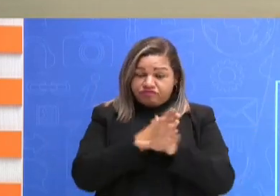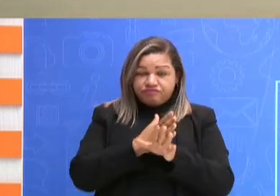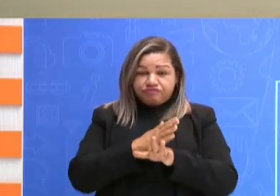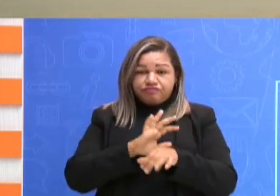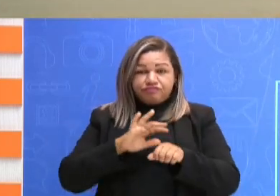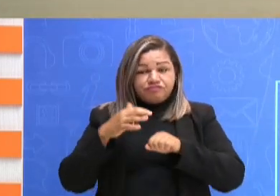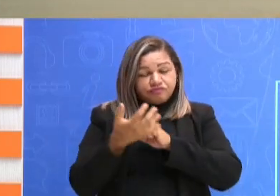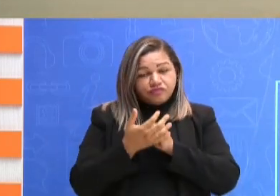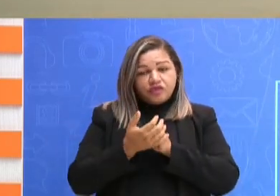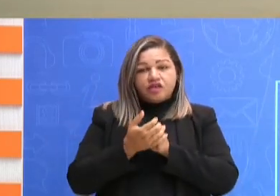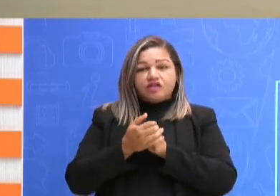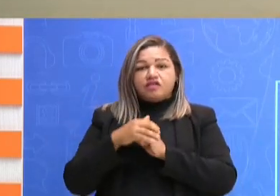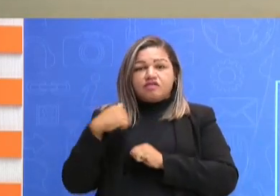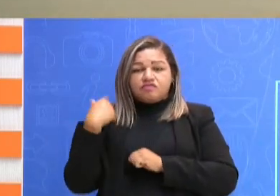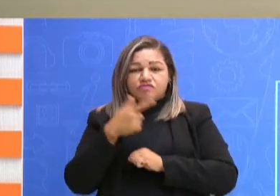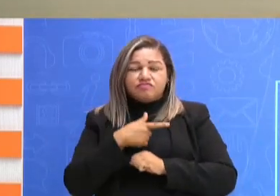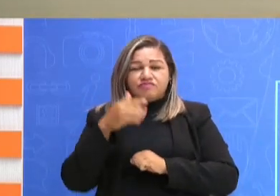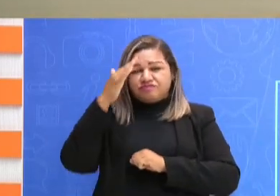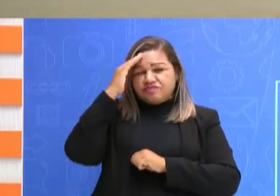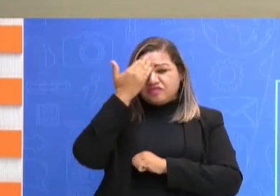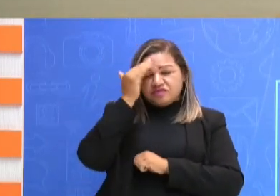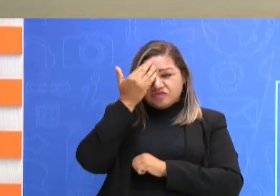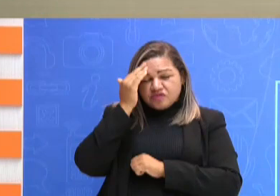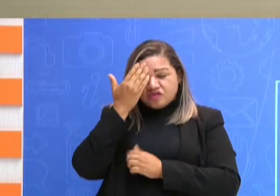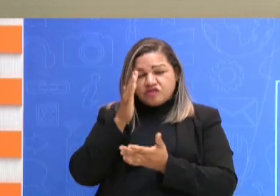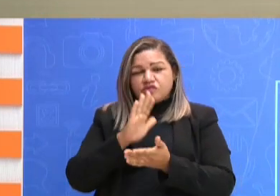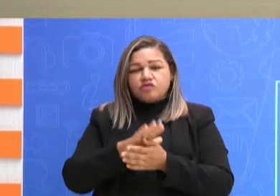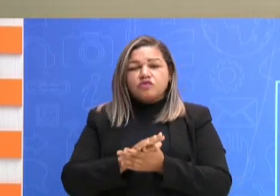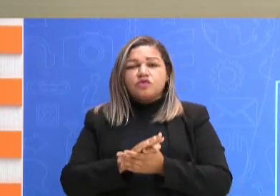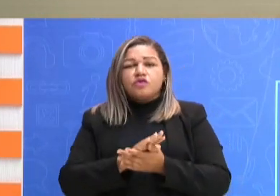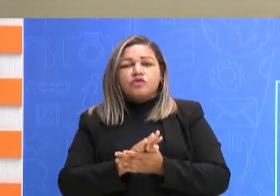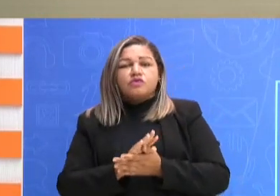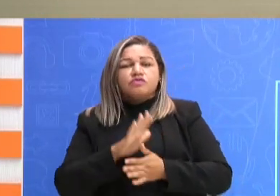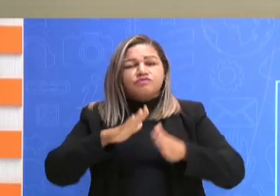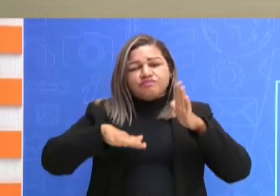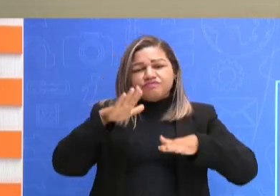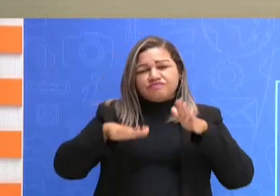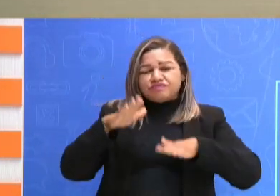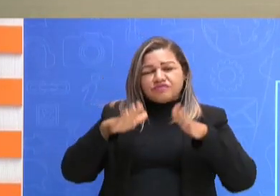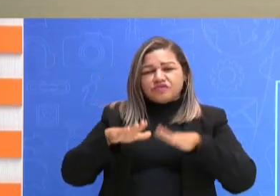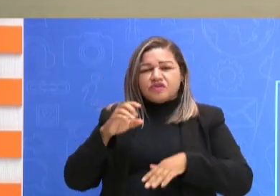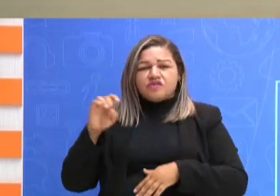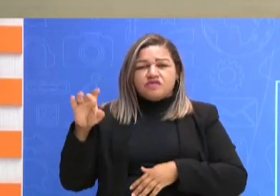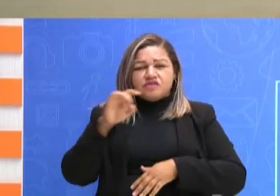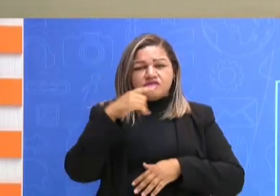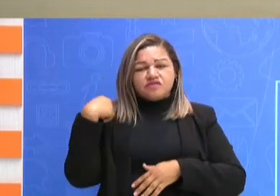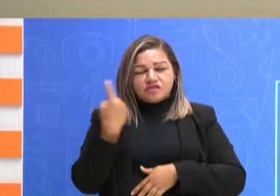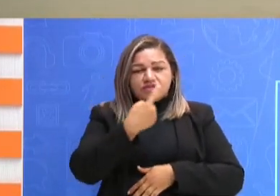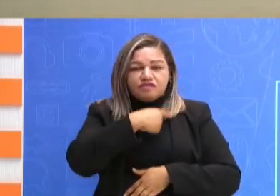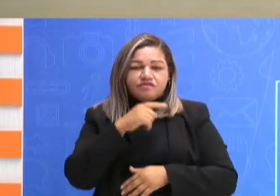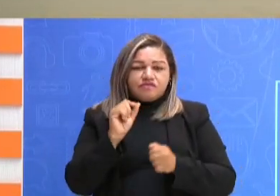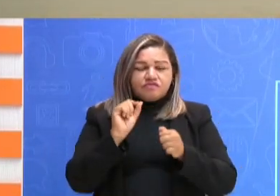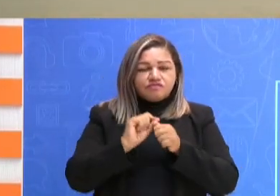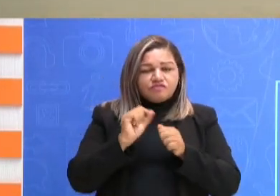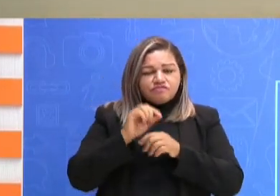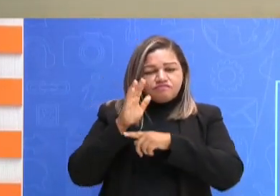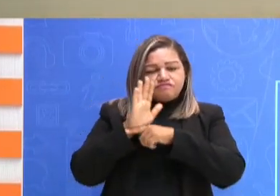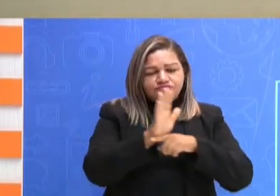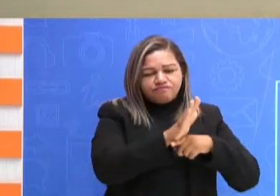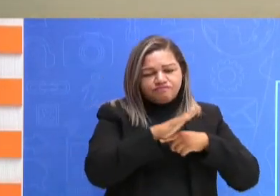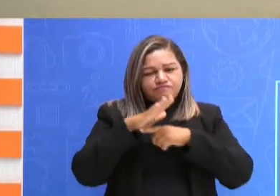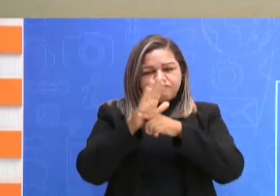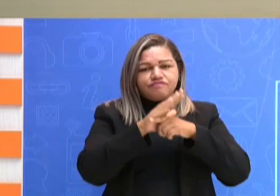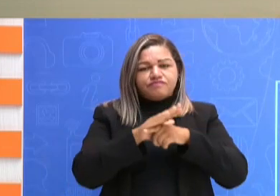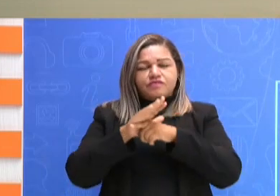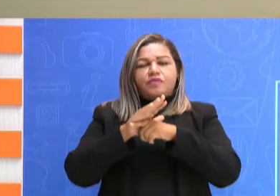agora. E depende da nossa, do nosso entendimento, entende de cada um de nós fazer a nossa parte. Então